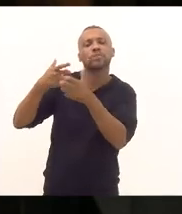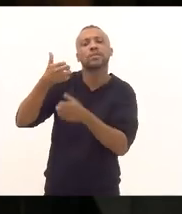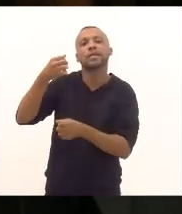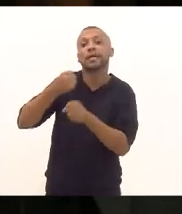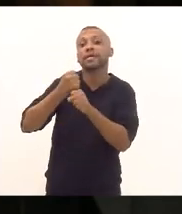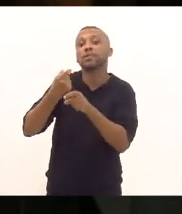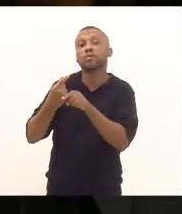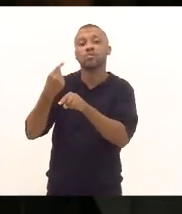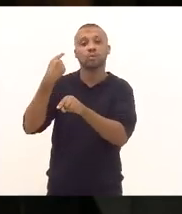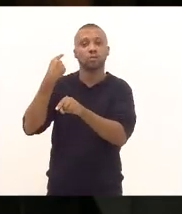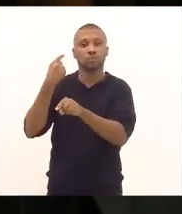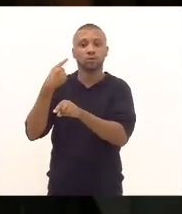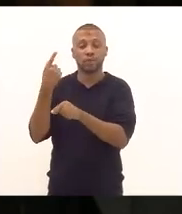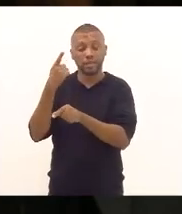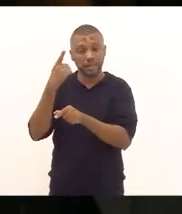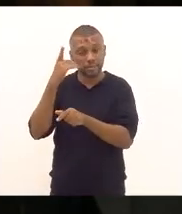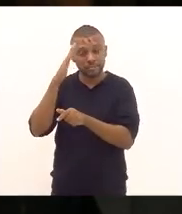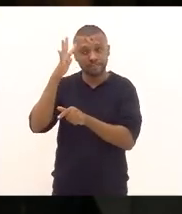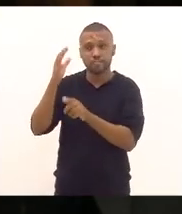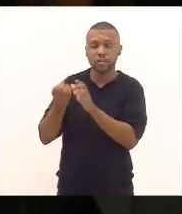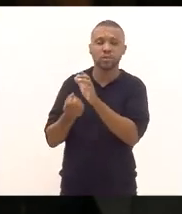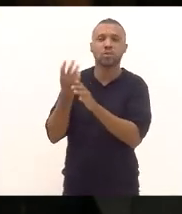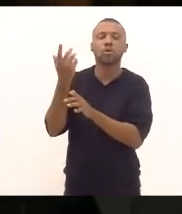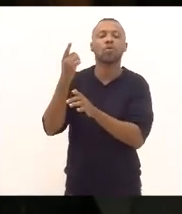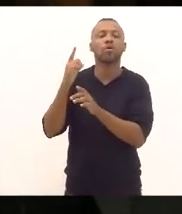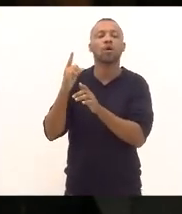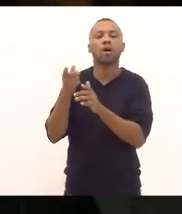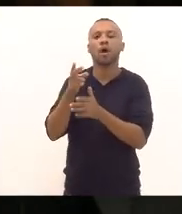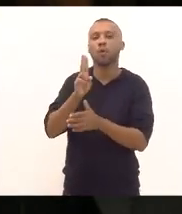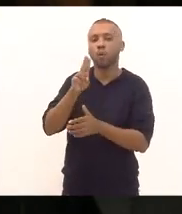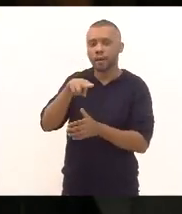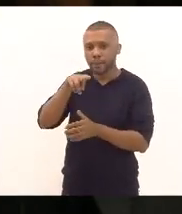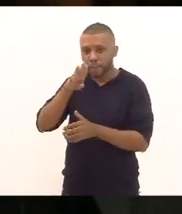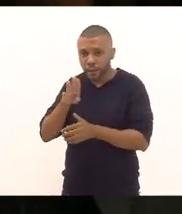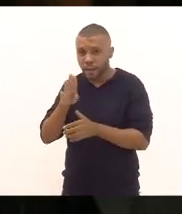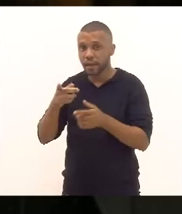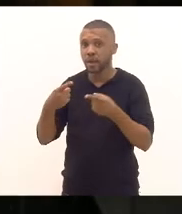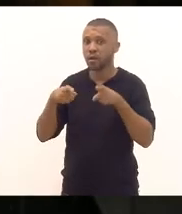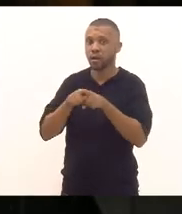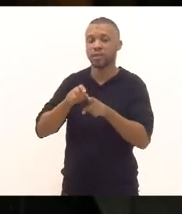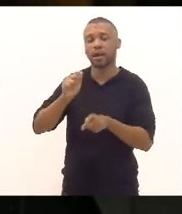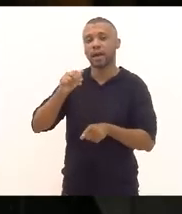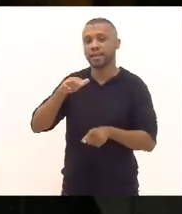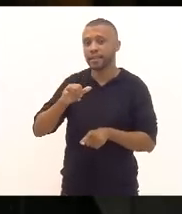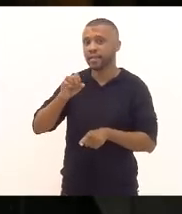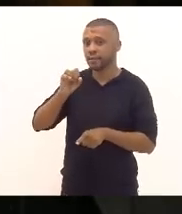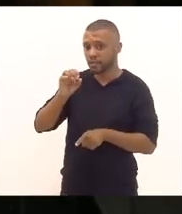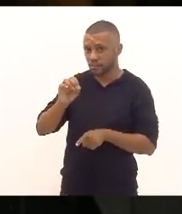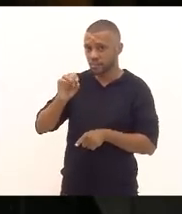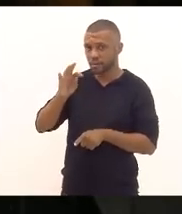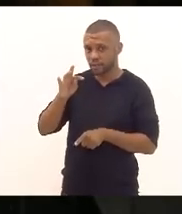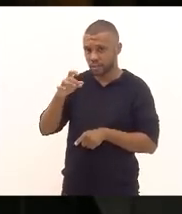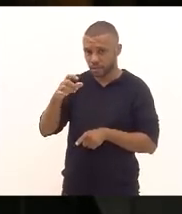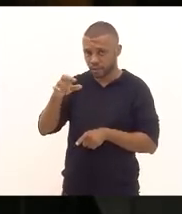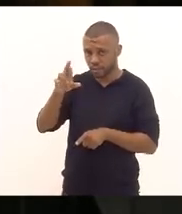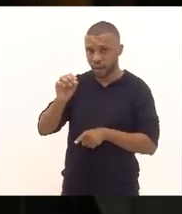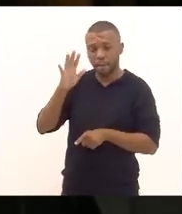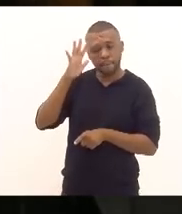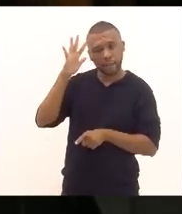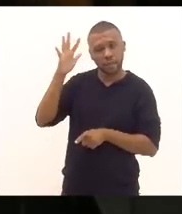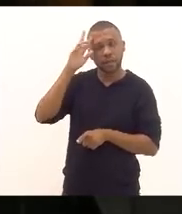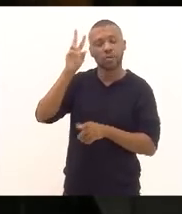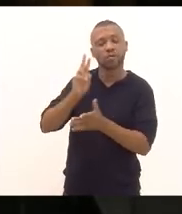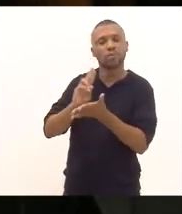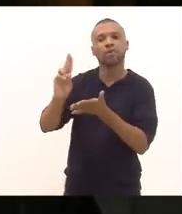foi o idealizador da Universidade de Brasília ao lado de Anísio Teixeira em 1960 pensando a universidade com esse